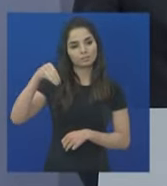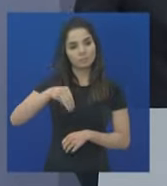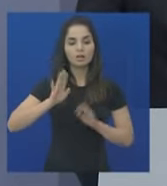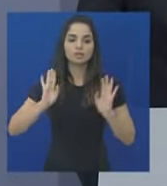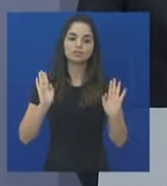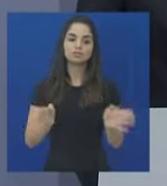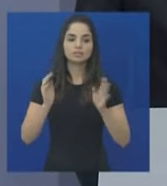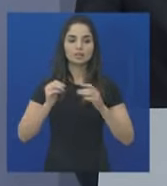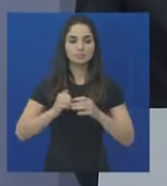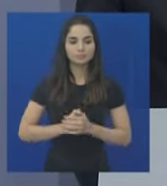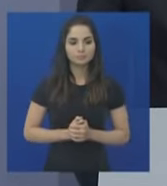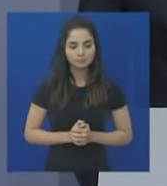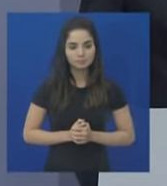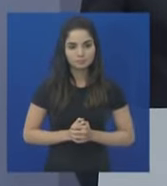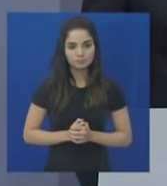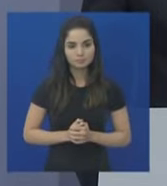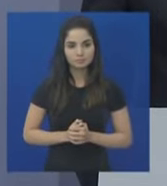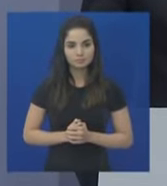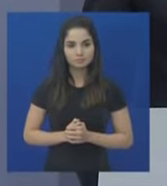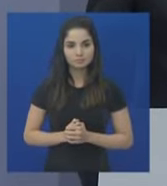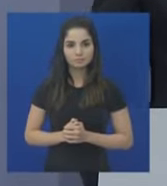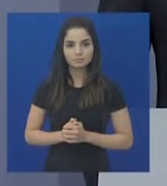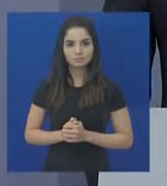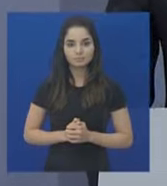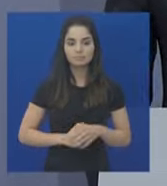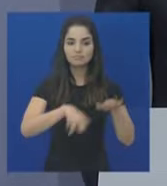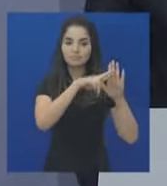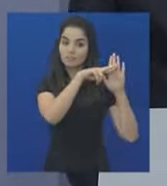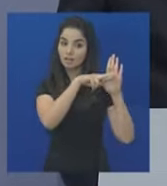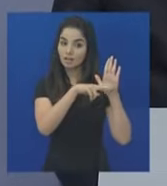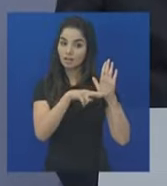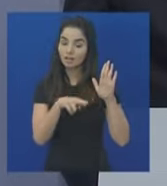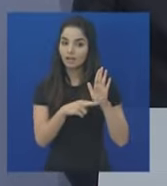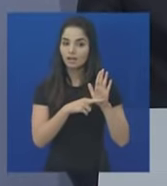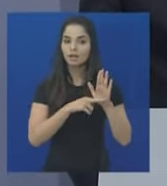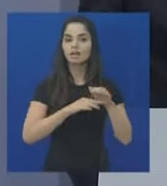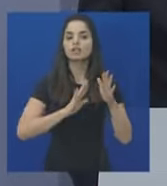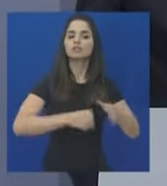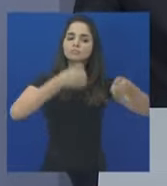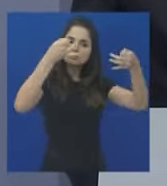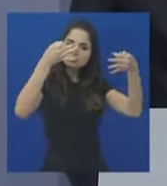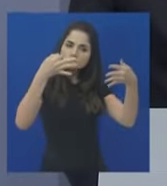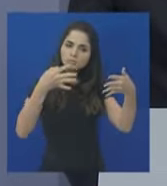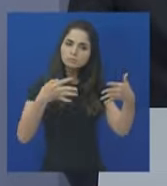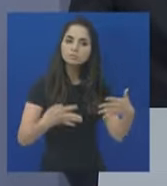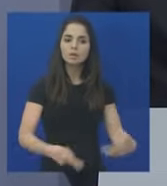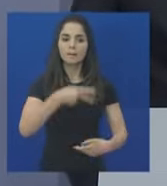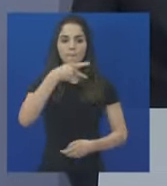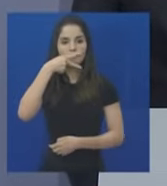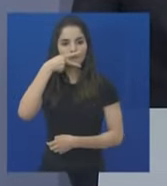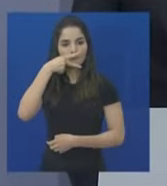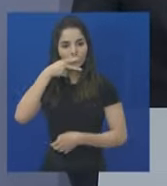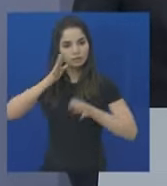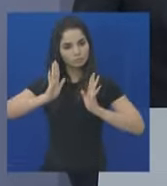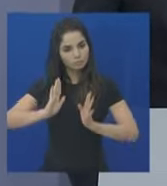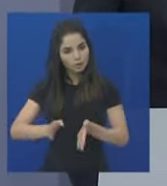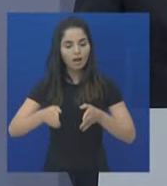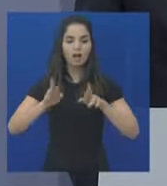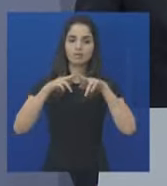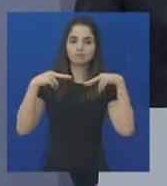no RJ InterTV Primeira Edição. As regras desse debate foram repassadas aos partidos e coligações em